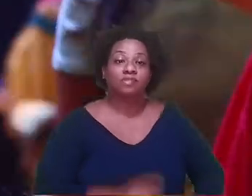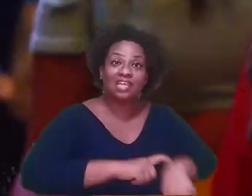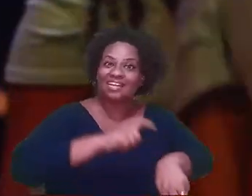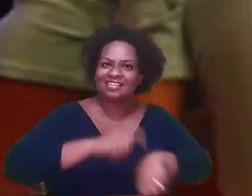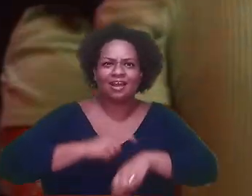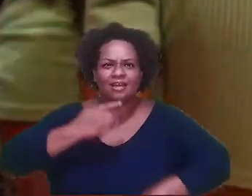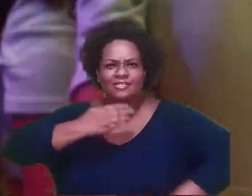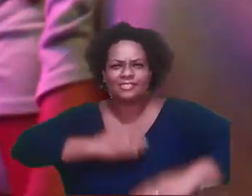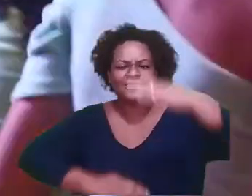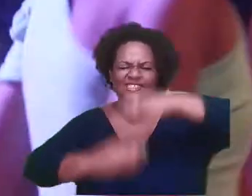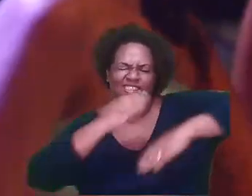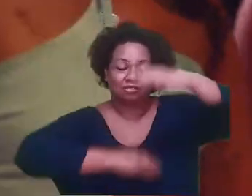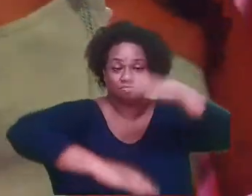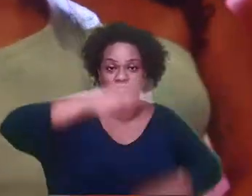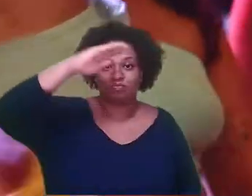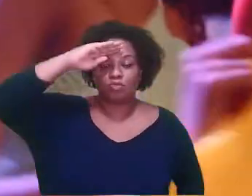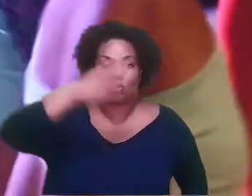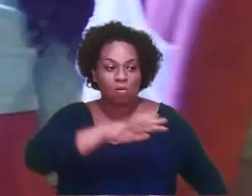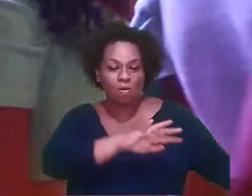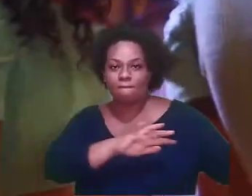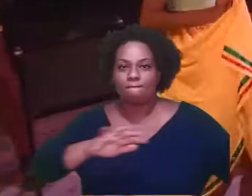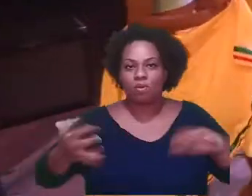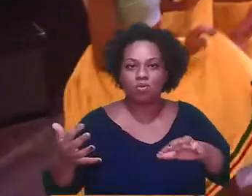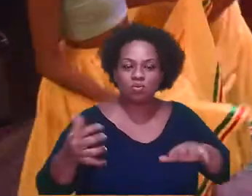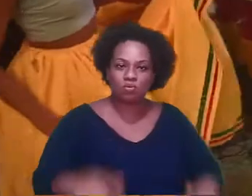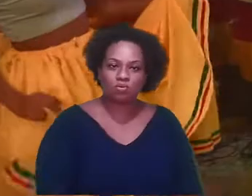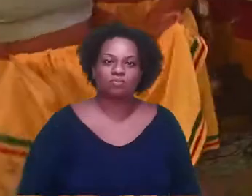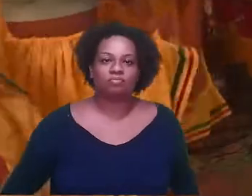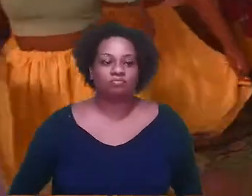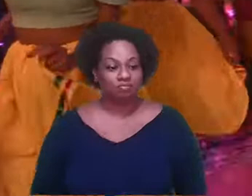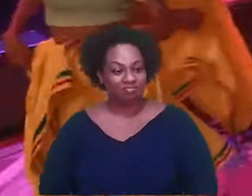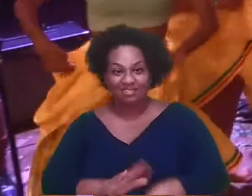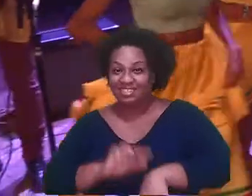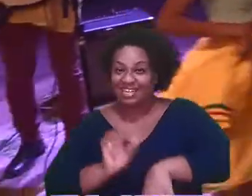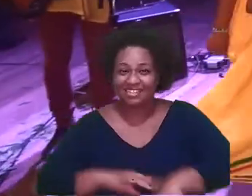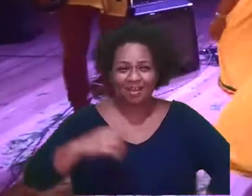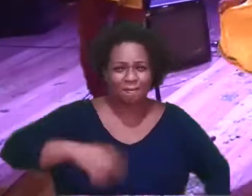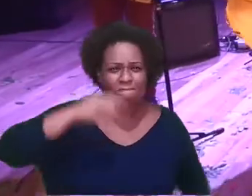do pau comer. O povo preto ser respeitado. Tá na hora do pau comer.